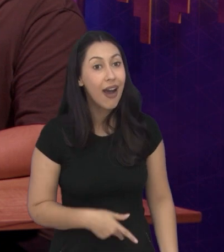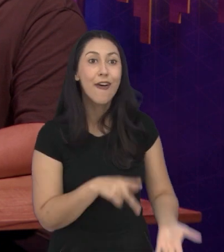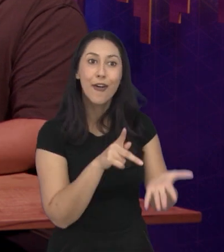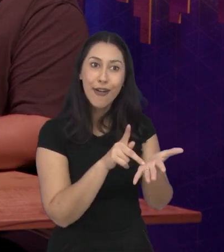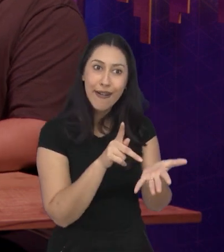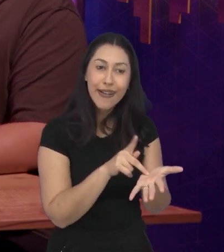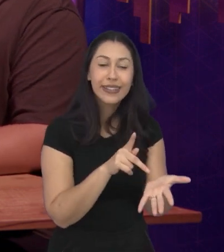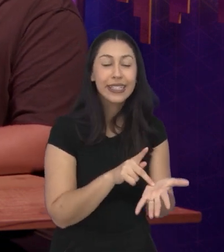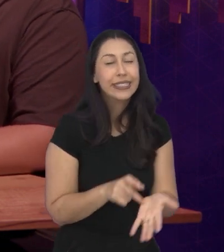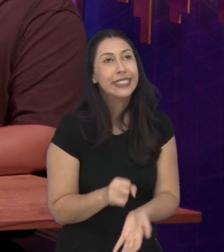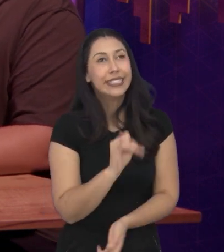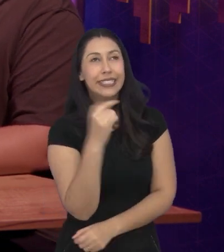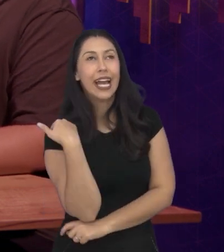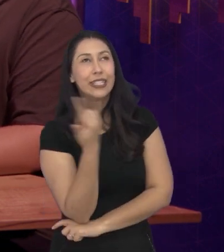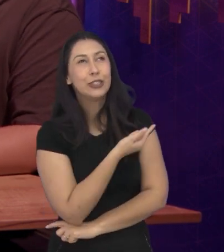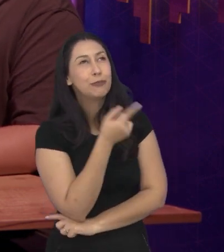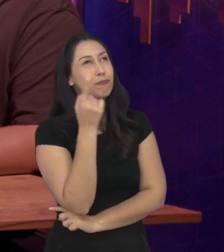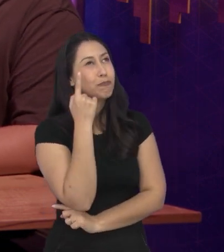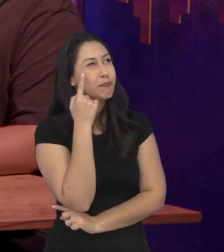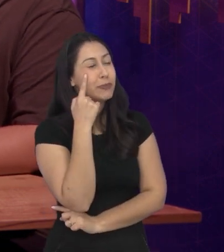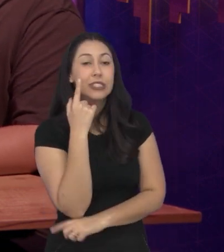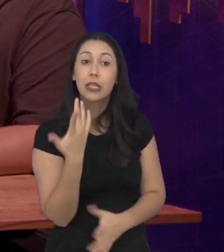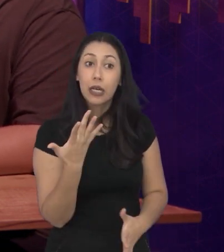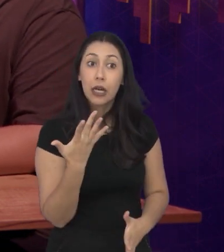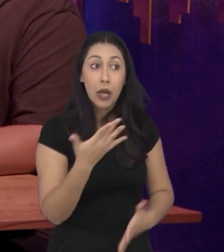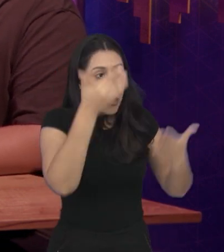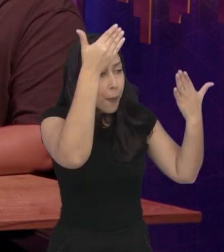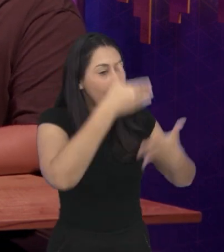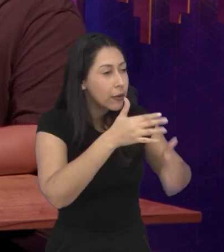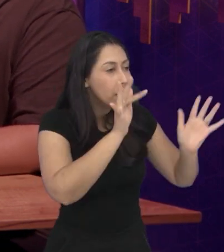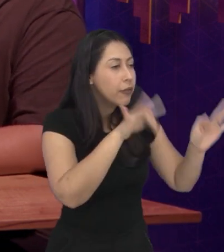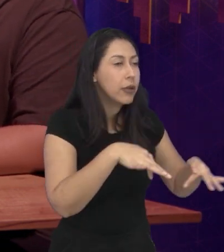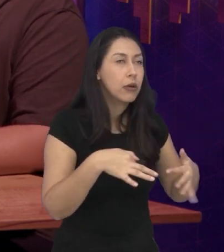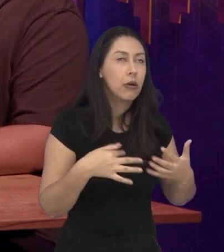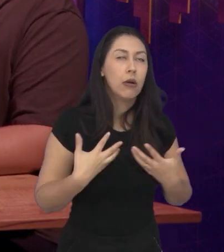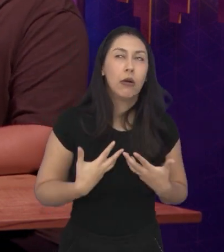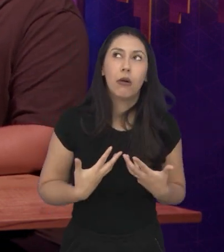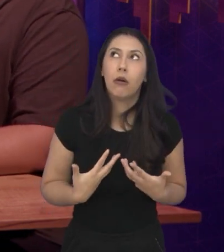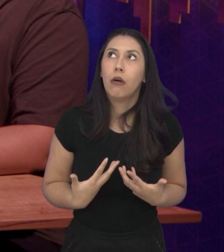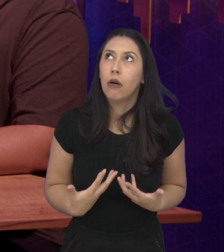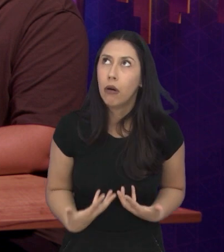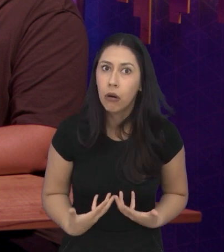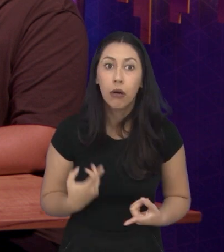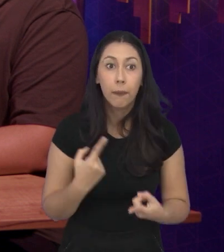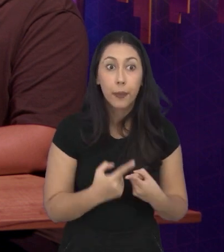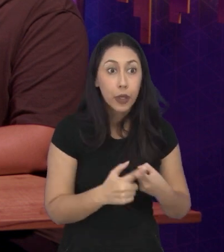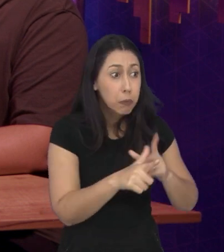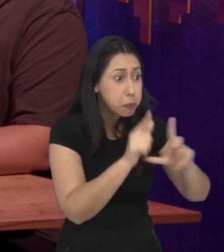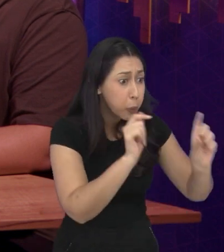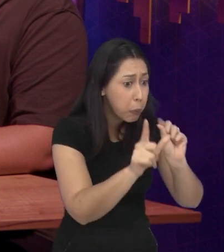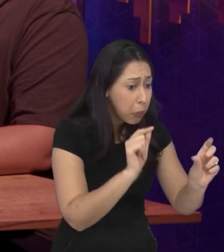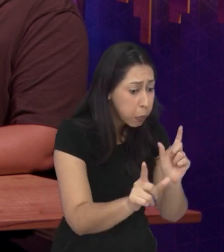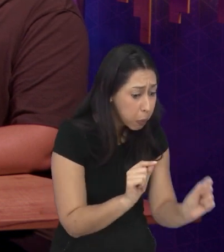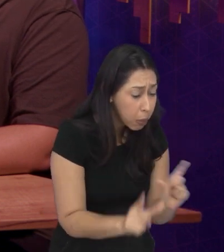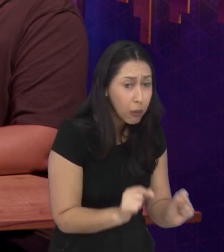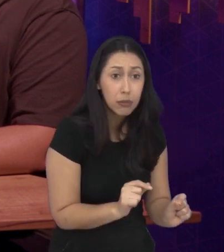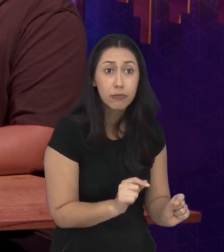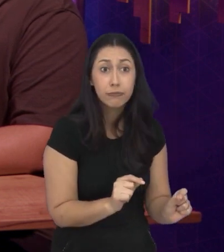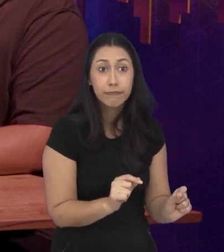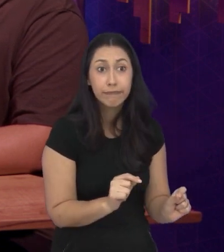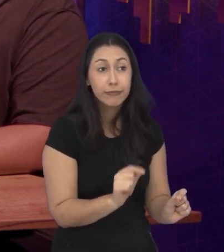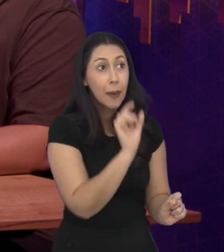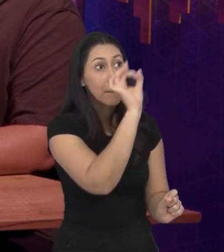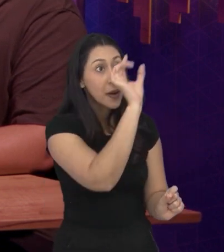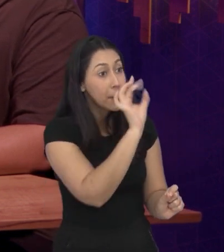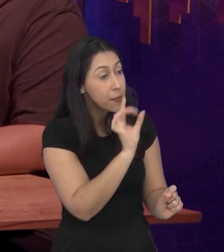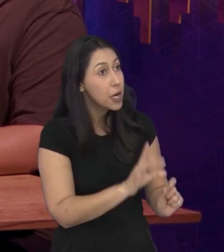Nossa, real, e se a gente for parar para pensar, a gente sair exausto de uma prova longa faz todo sentido, né? O tanto de escolhas que a gente teve que fazer